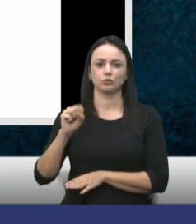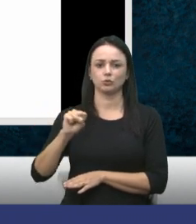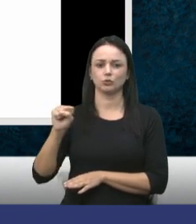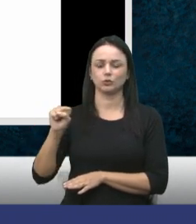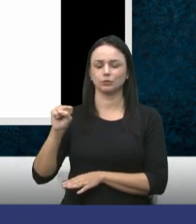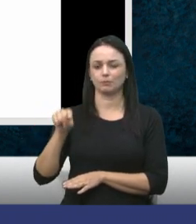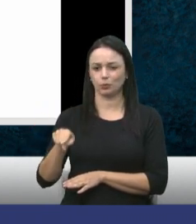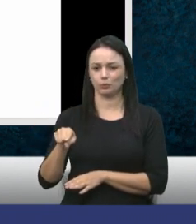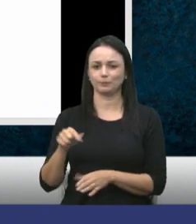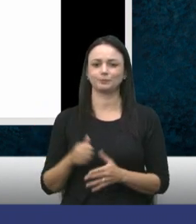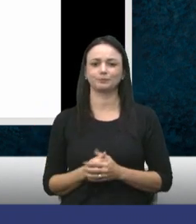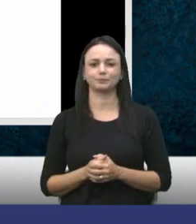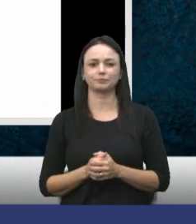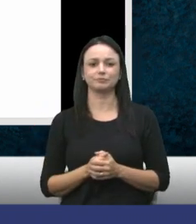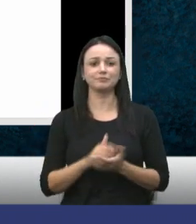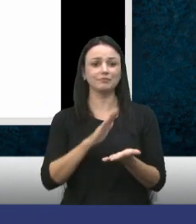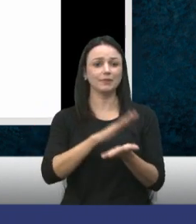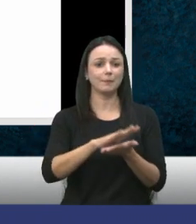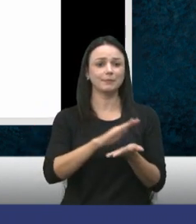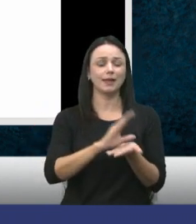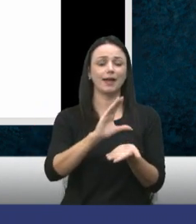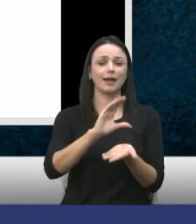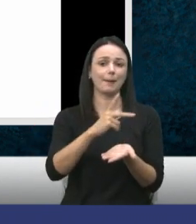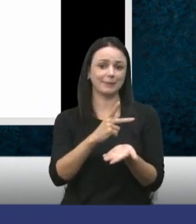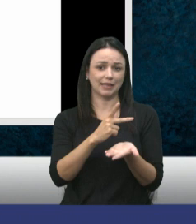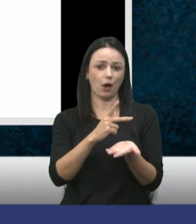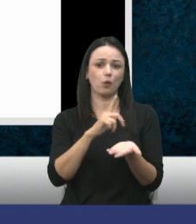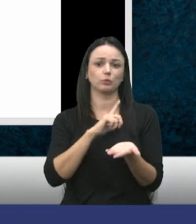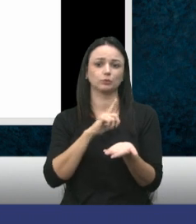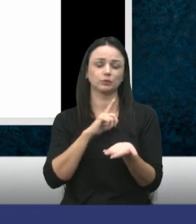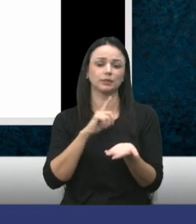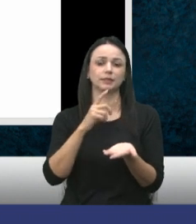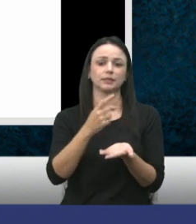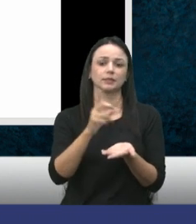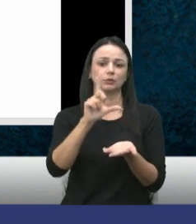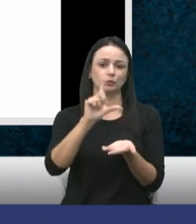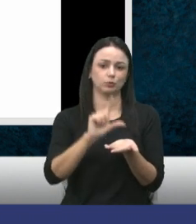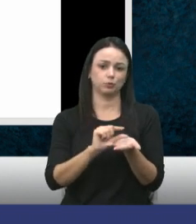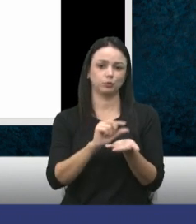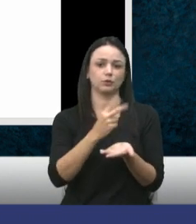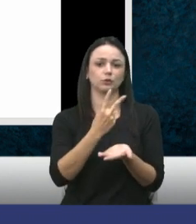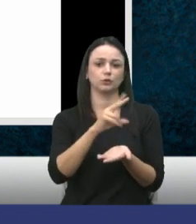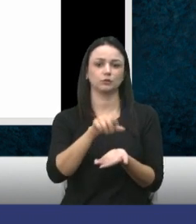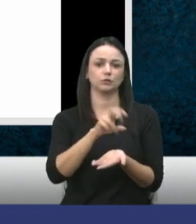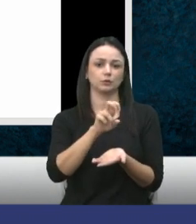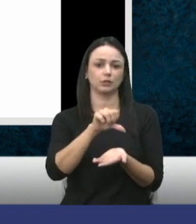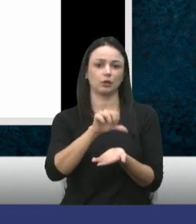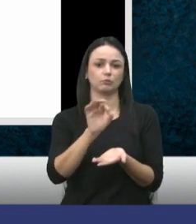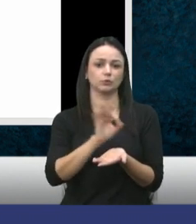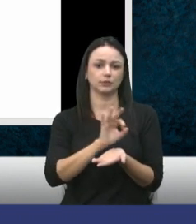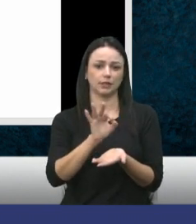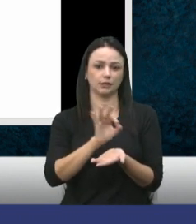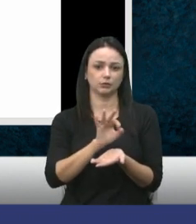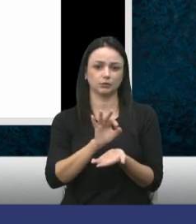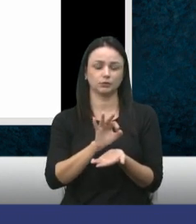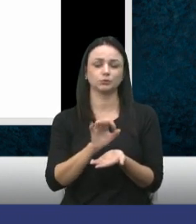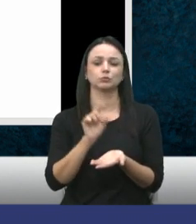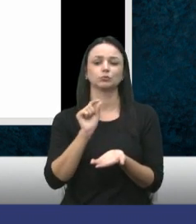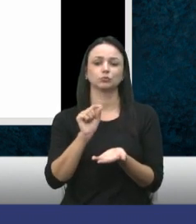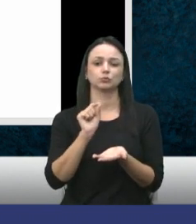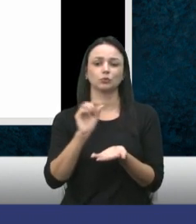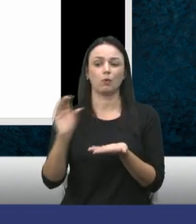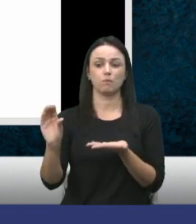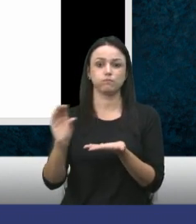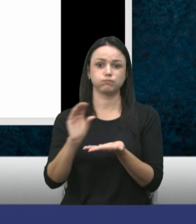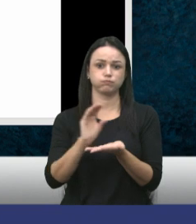289.288.000. Nas despesas de capital, houve uma redução de 2,59%, tendo sido empenhado